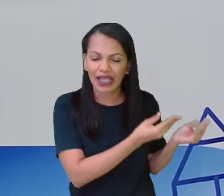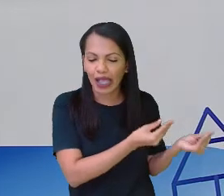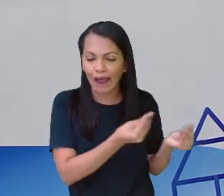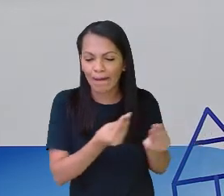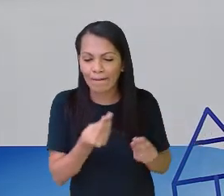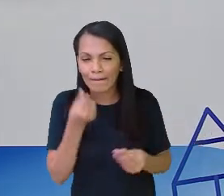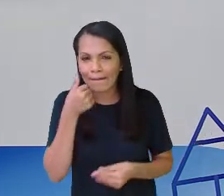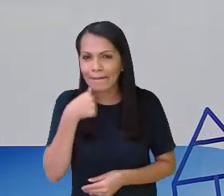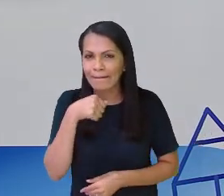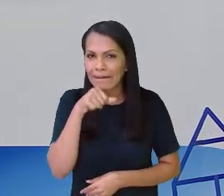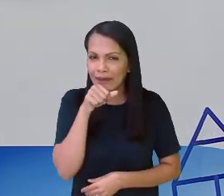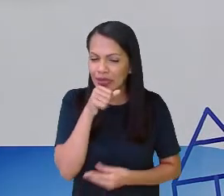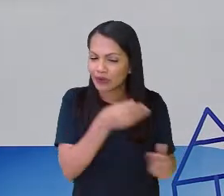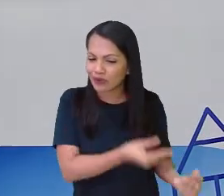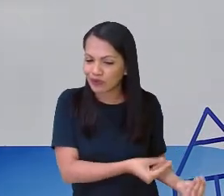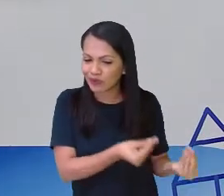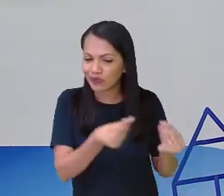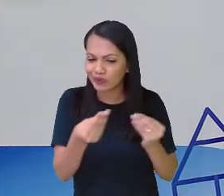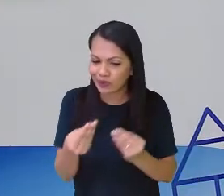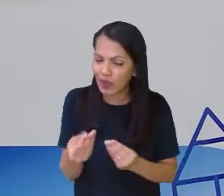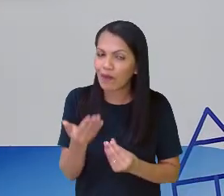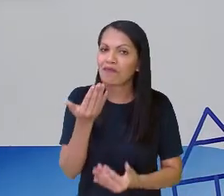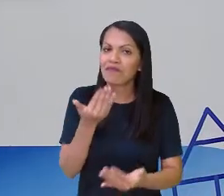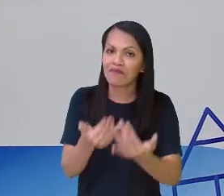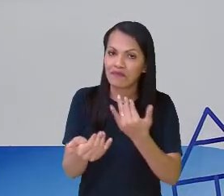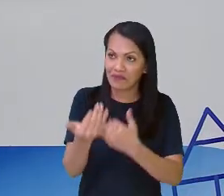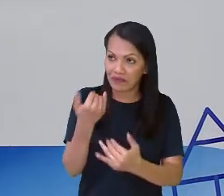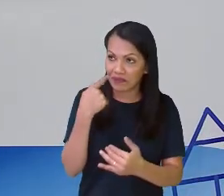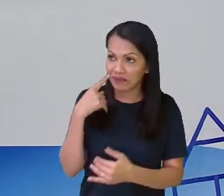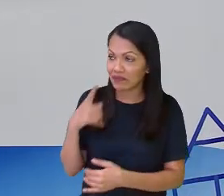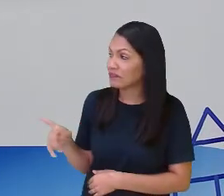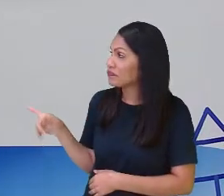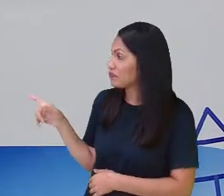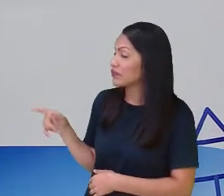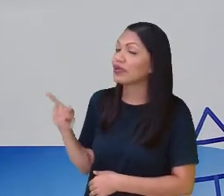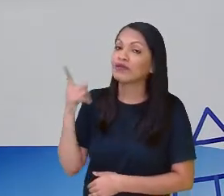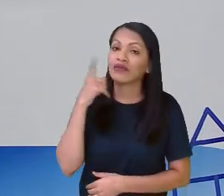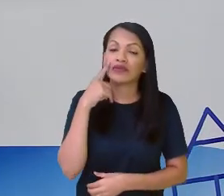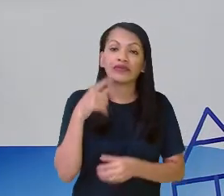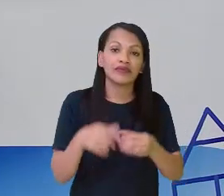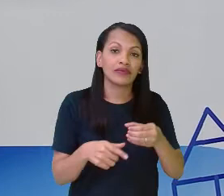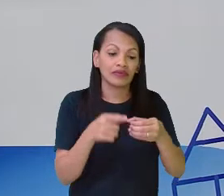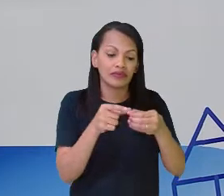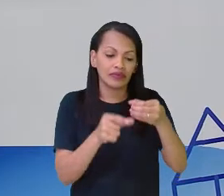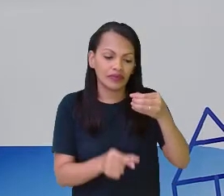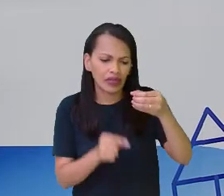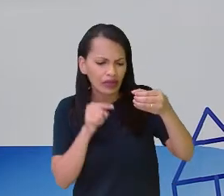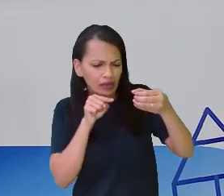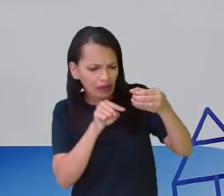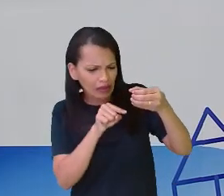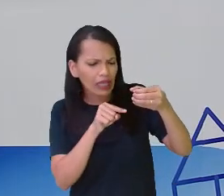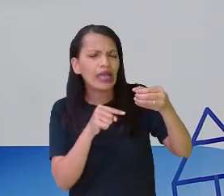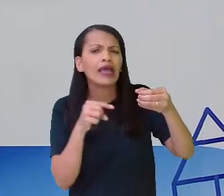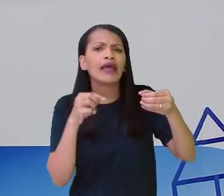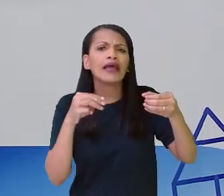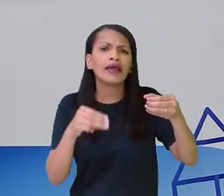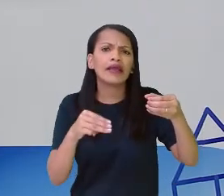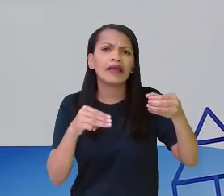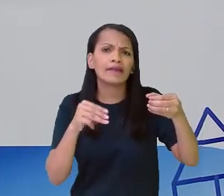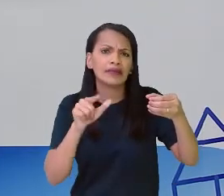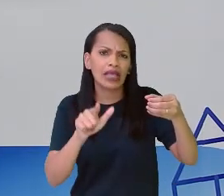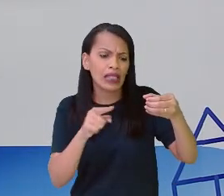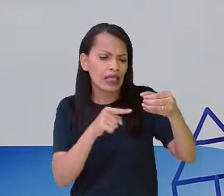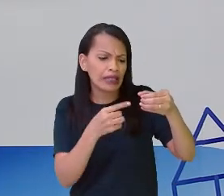Essas latinhas, elas são medidas em ml. Pode prestar atenção lá. Vai ter 350